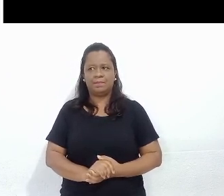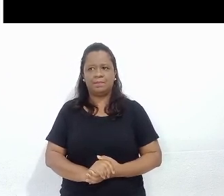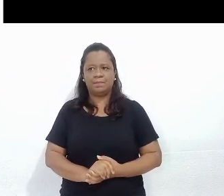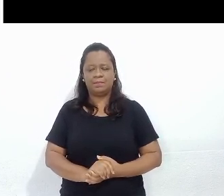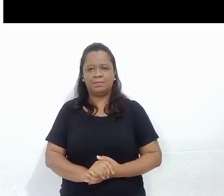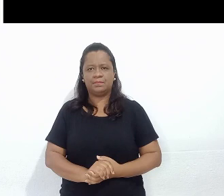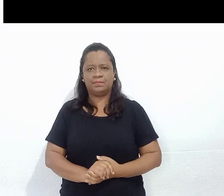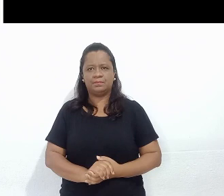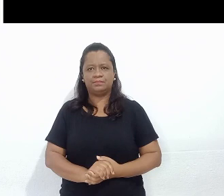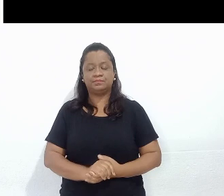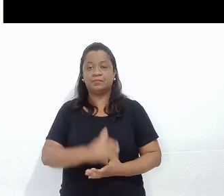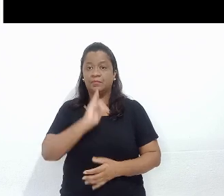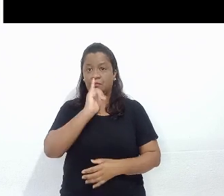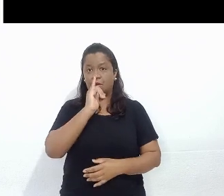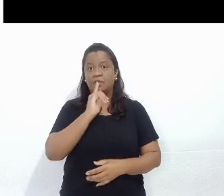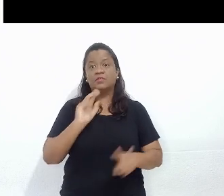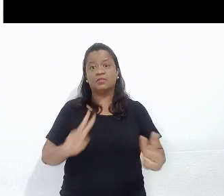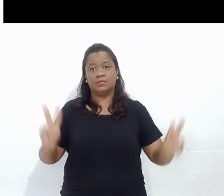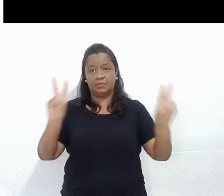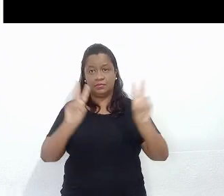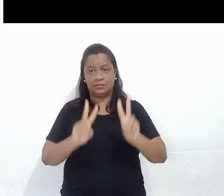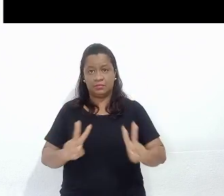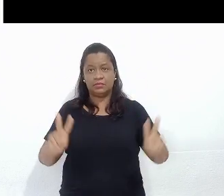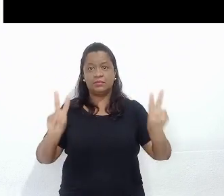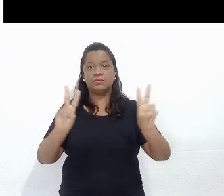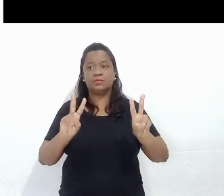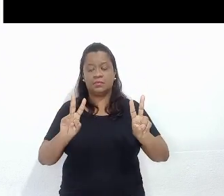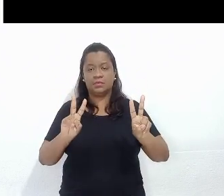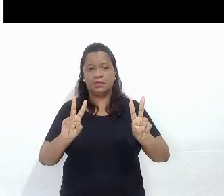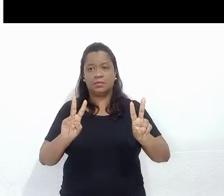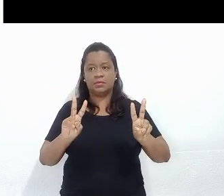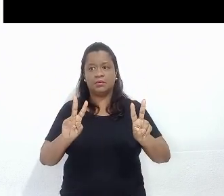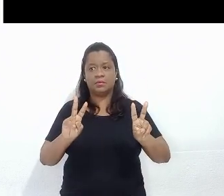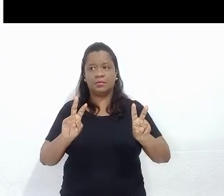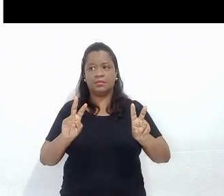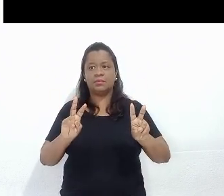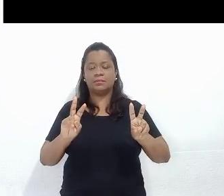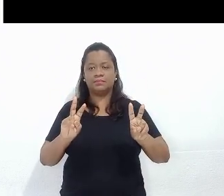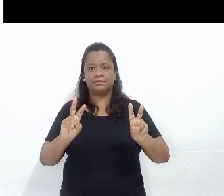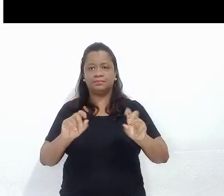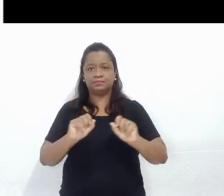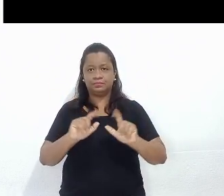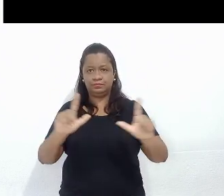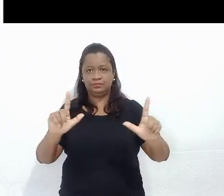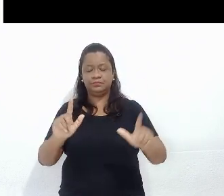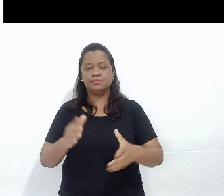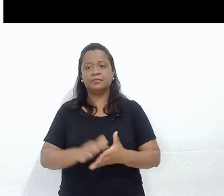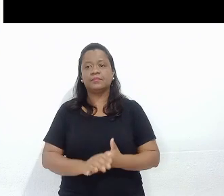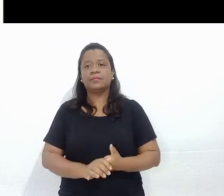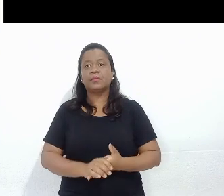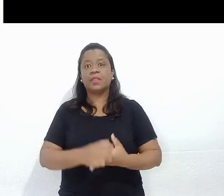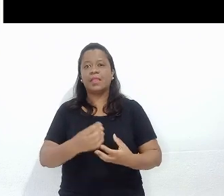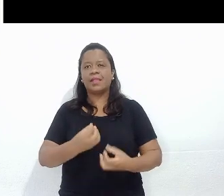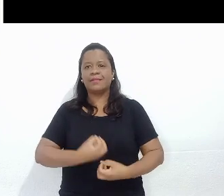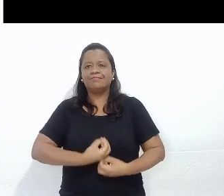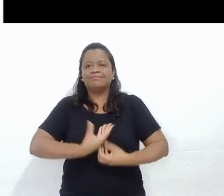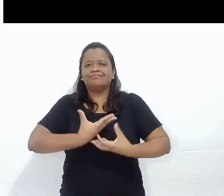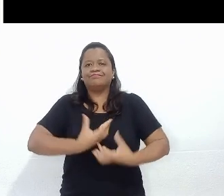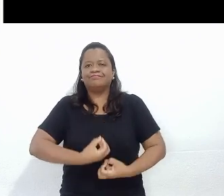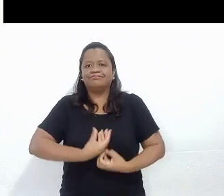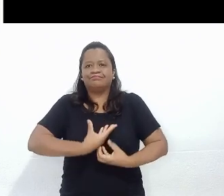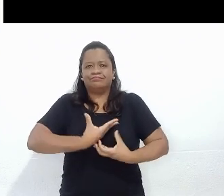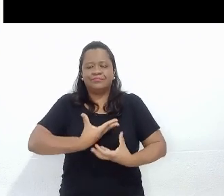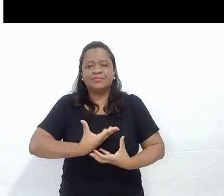Então a narrativa visual, como estava ali no nosso quadrinho, né? Você expressa a expressão disso tudo